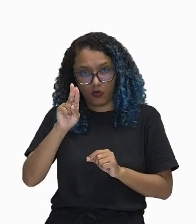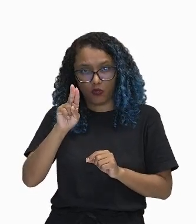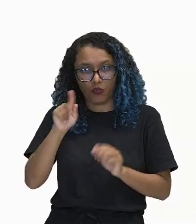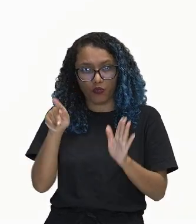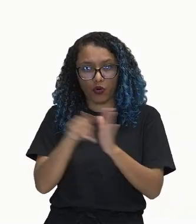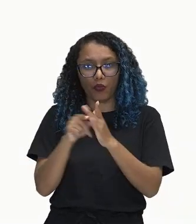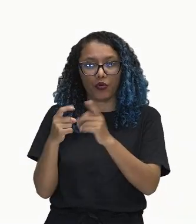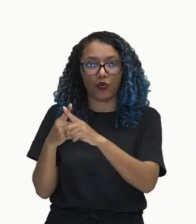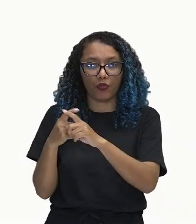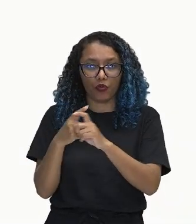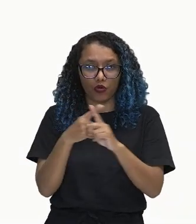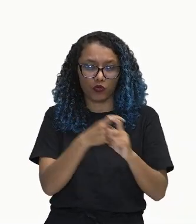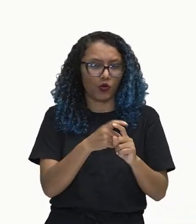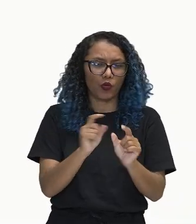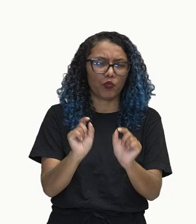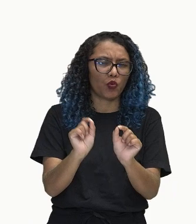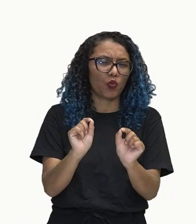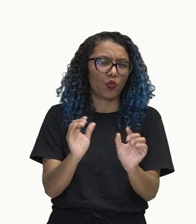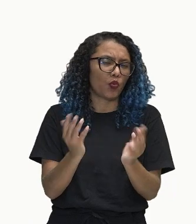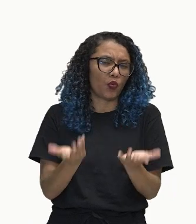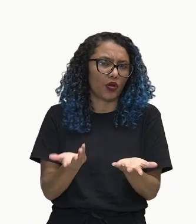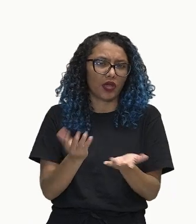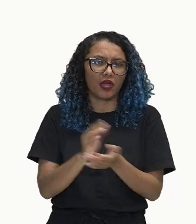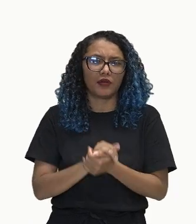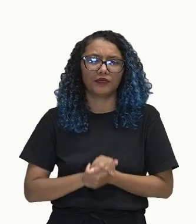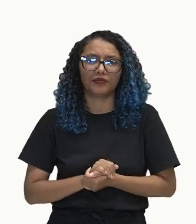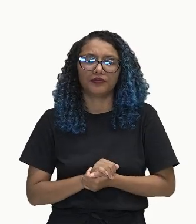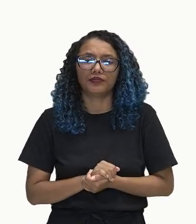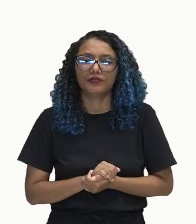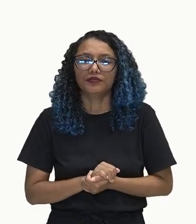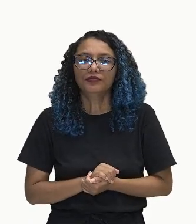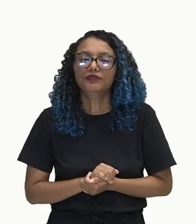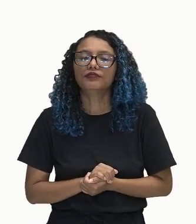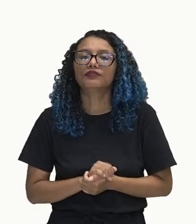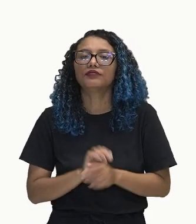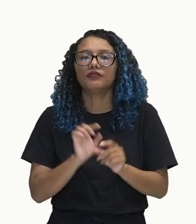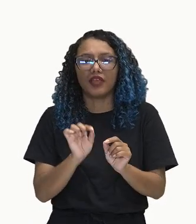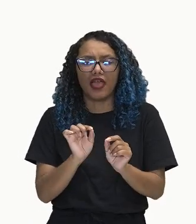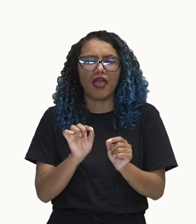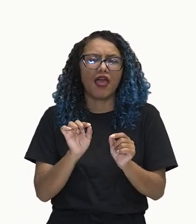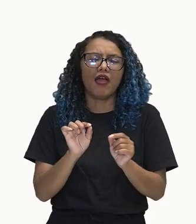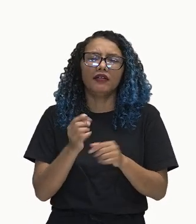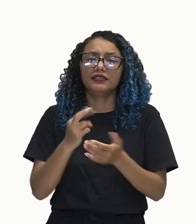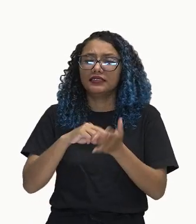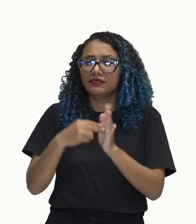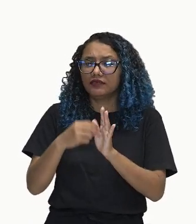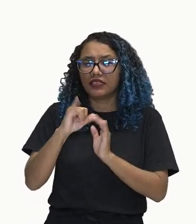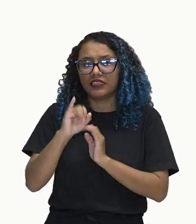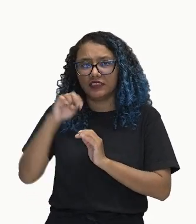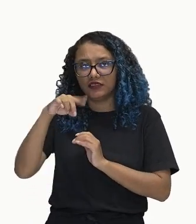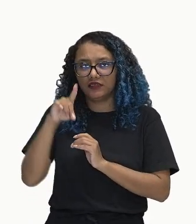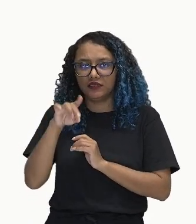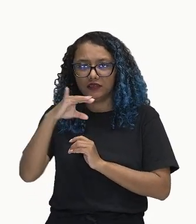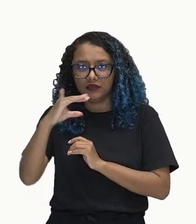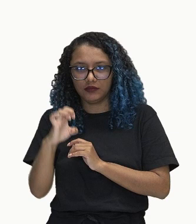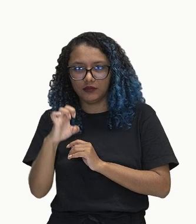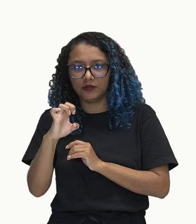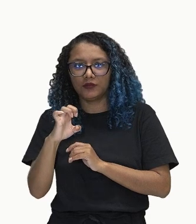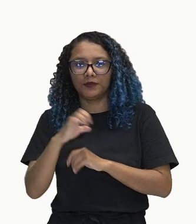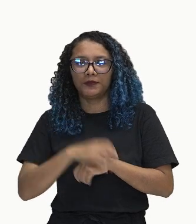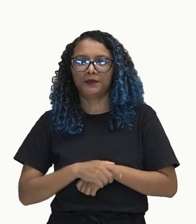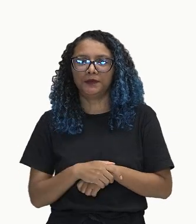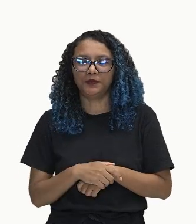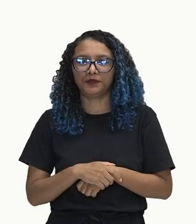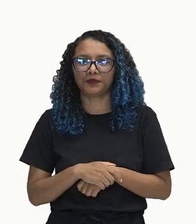ó, o grau de um polinômio, f qualquer, é o índice do último termo não nulo de f. Ou seja, quem